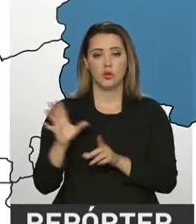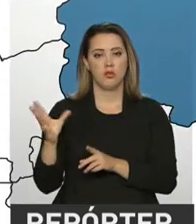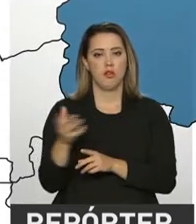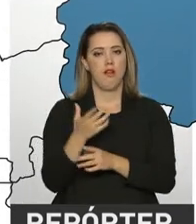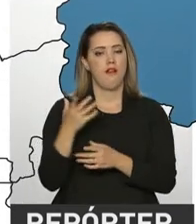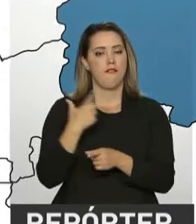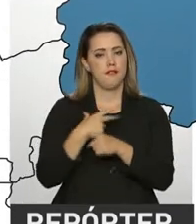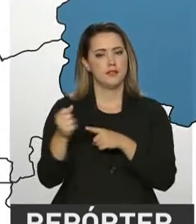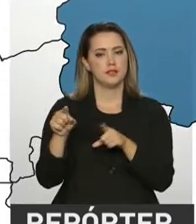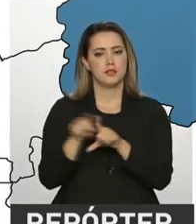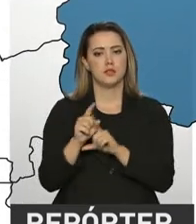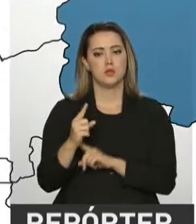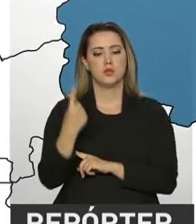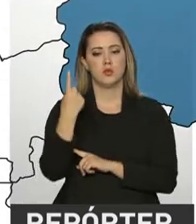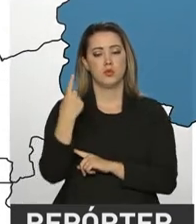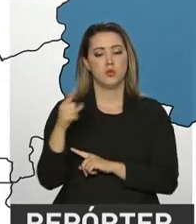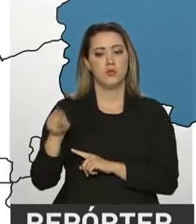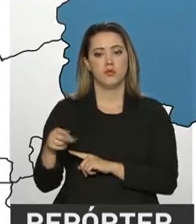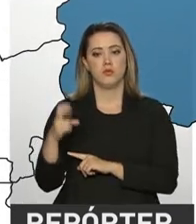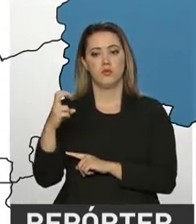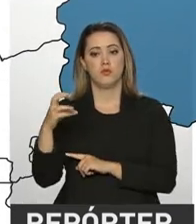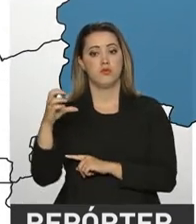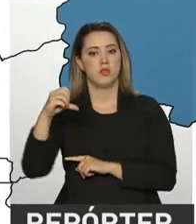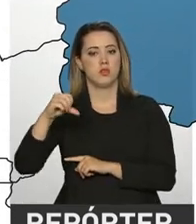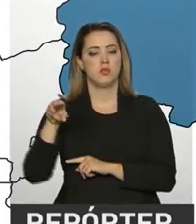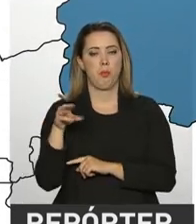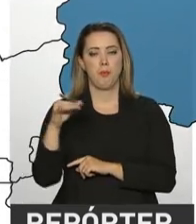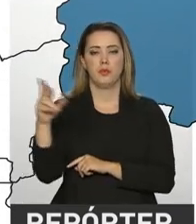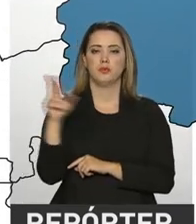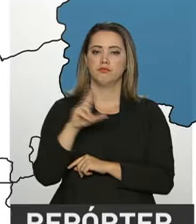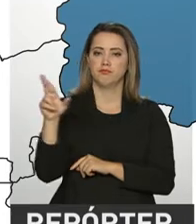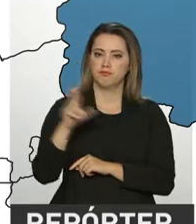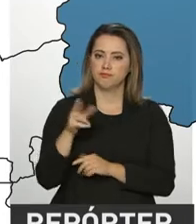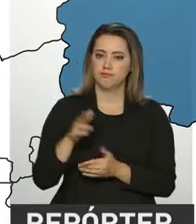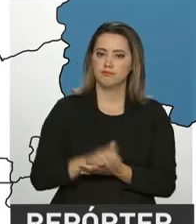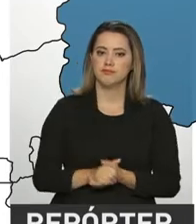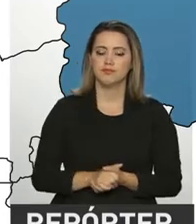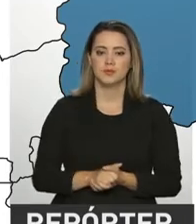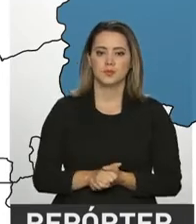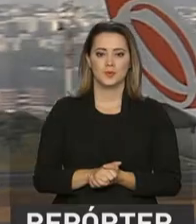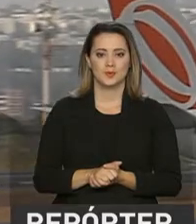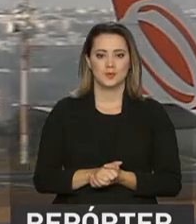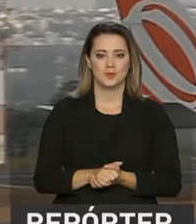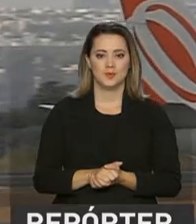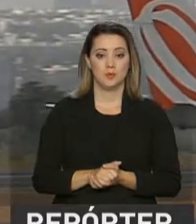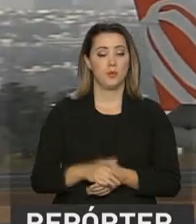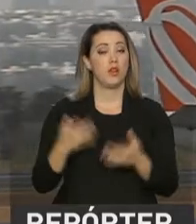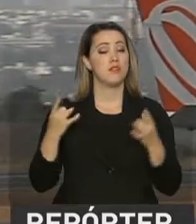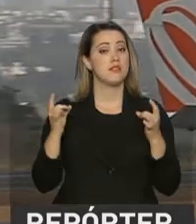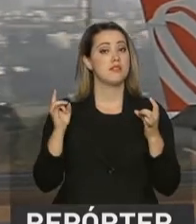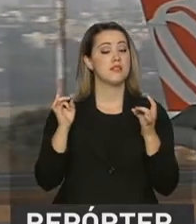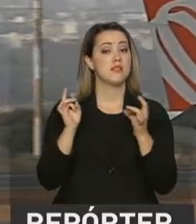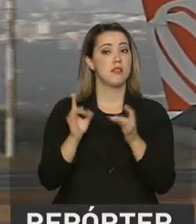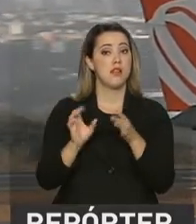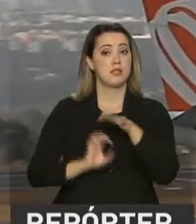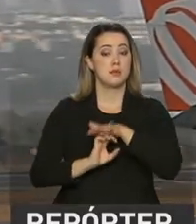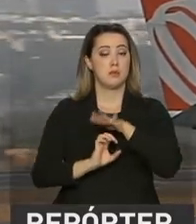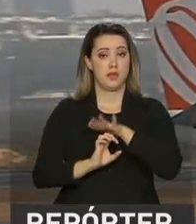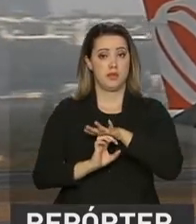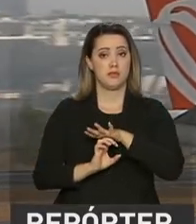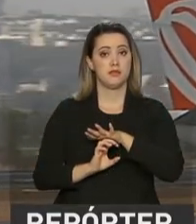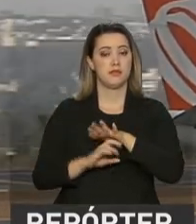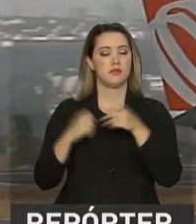vencedor de um lance de cerca de 1 bilhão e 600 bilhões de reais as concessionárias devem ainda fazer